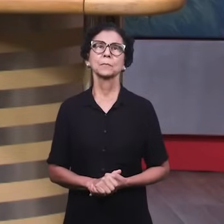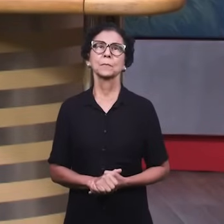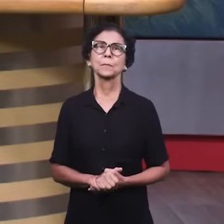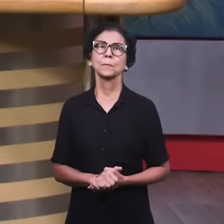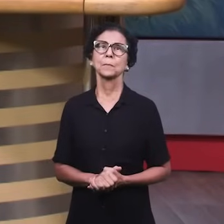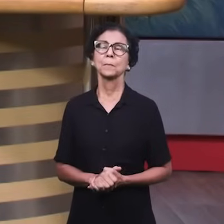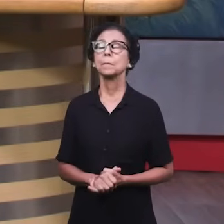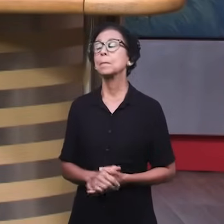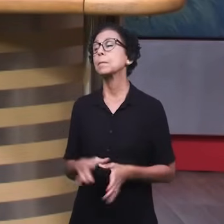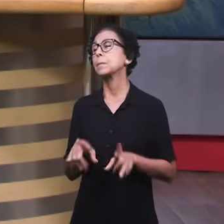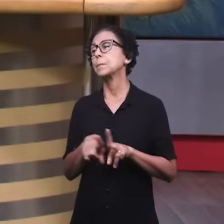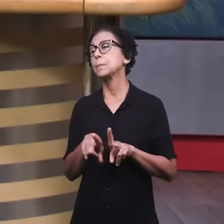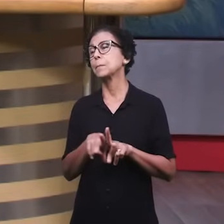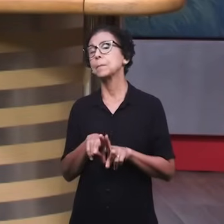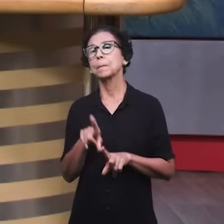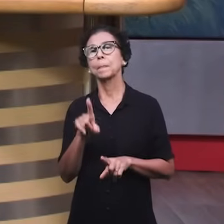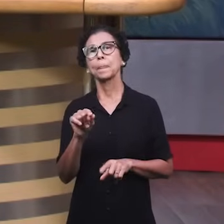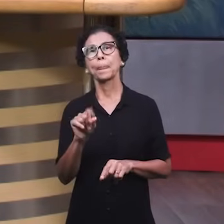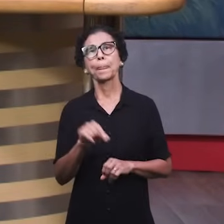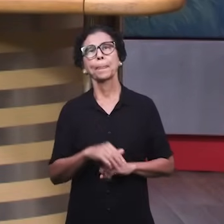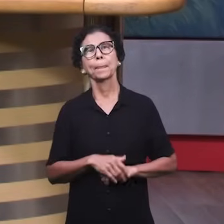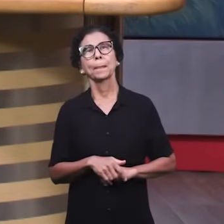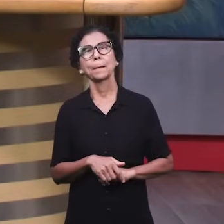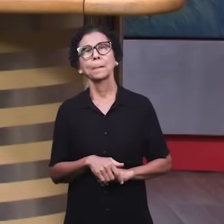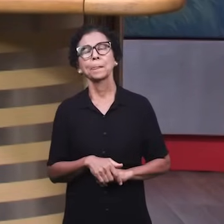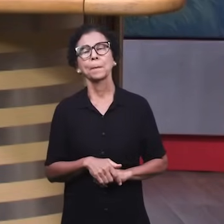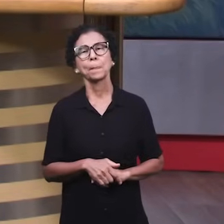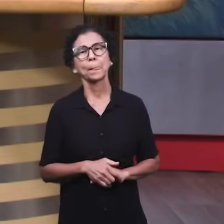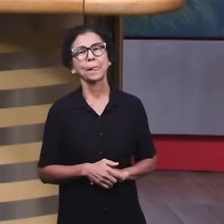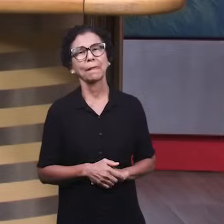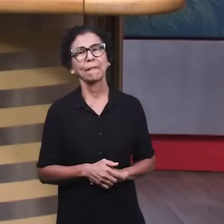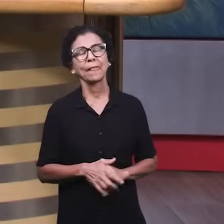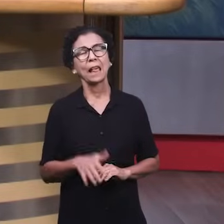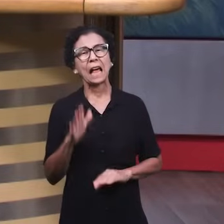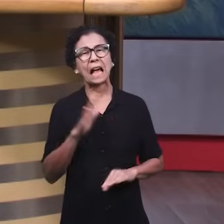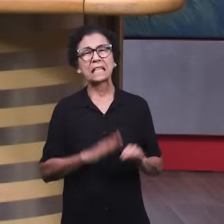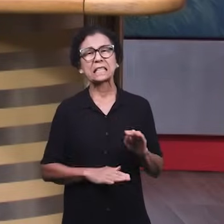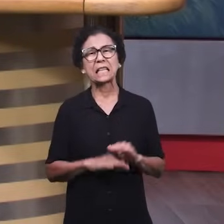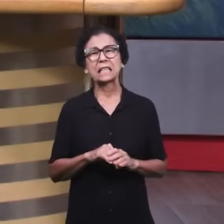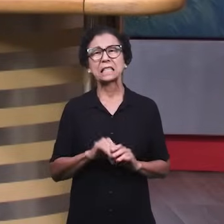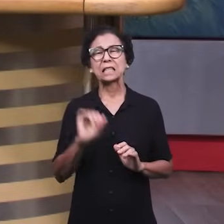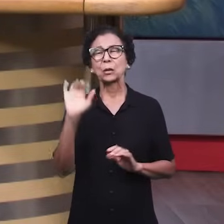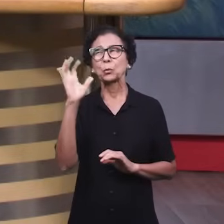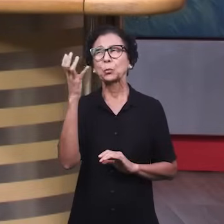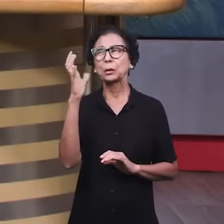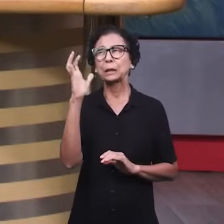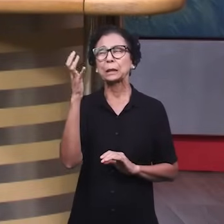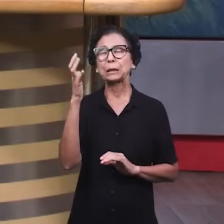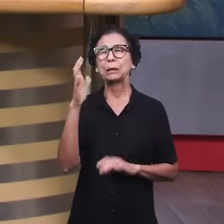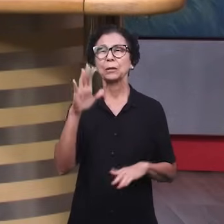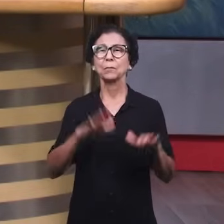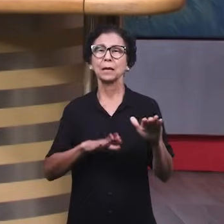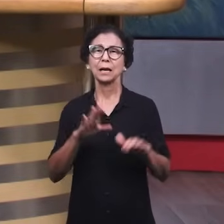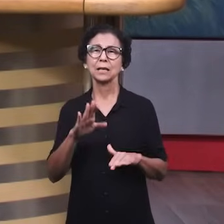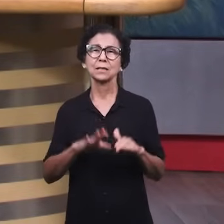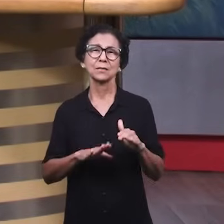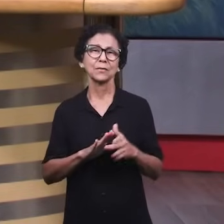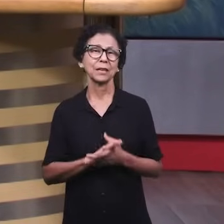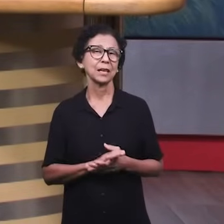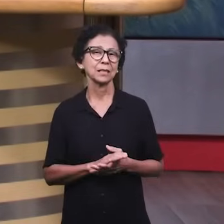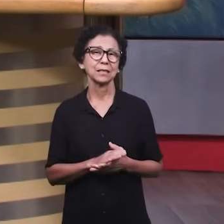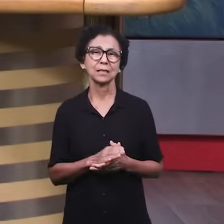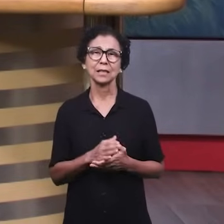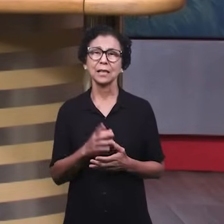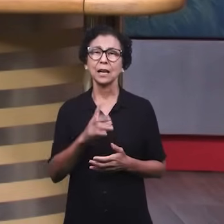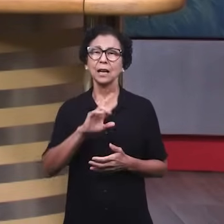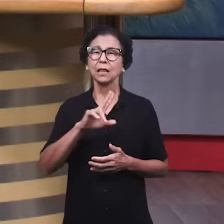cul e até a questão da da às vezes abaixa imunidade da criança dependendo do tempo né não é nem inconveniente que o pastor tome a criança